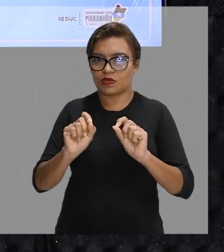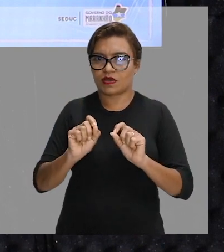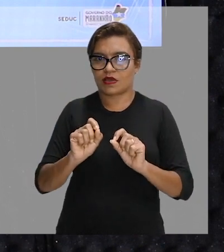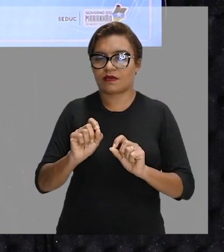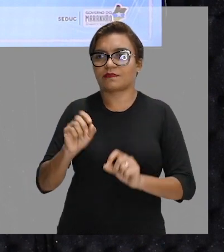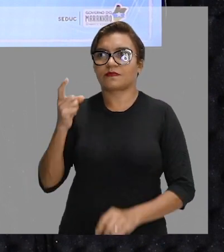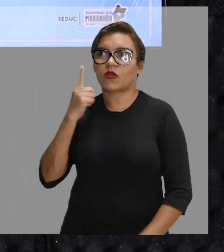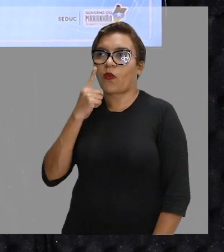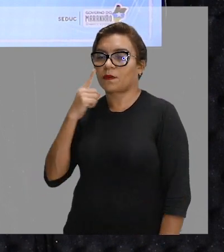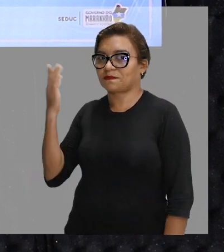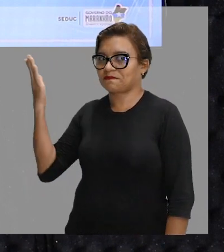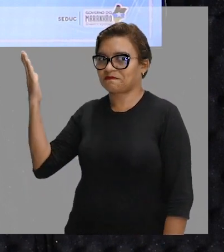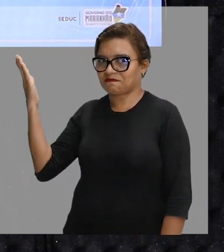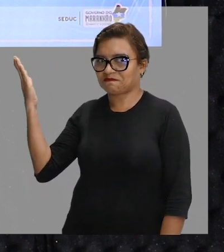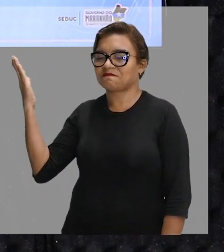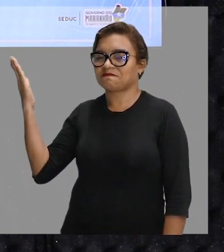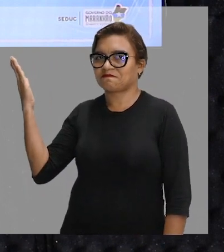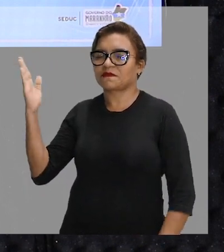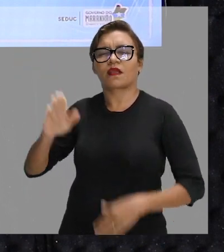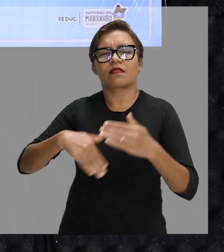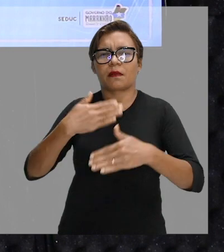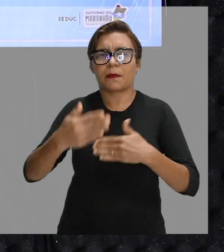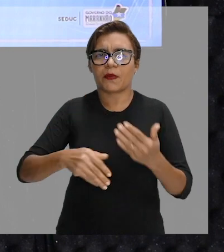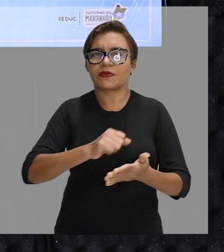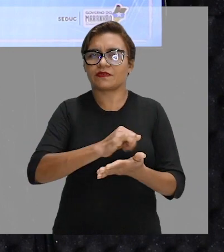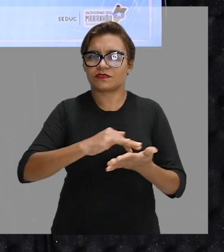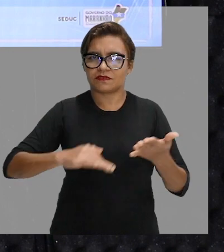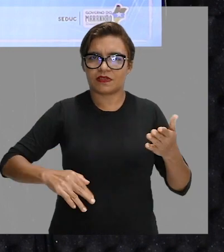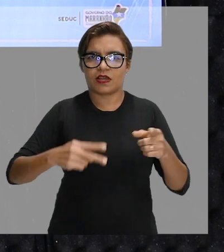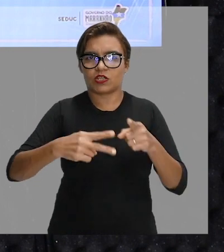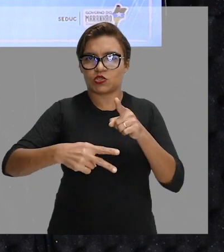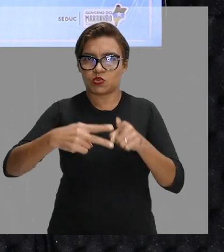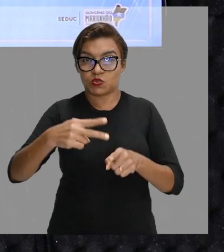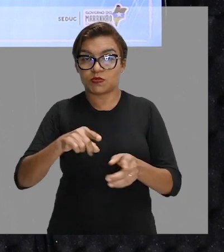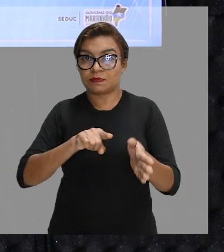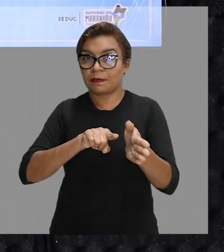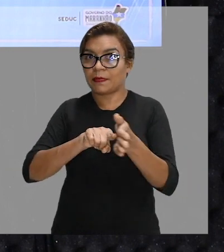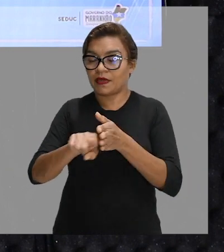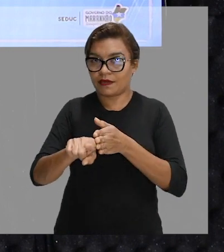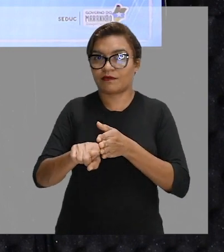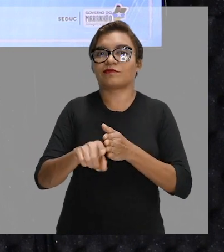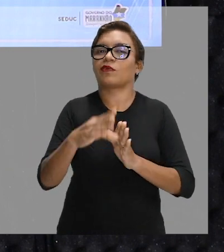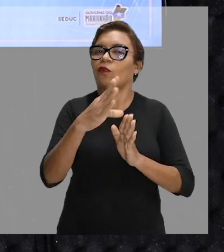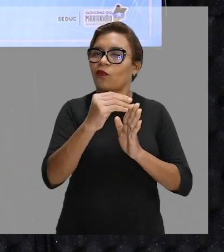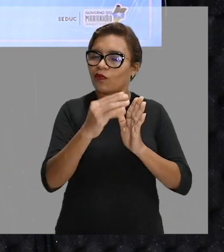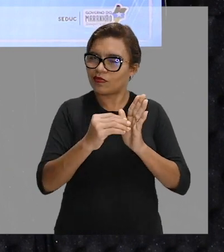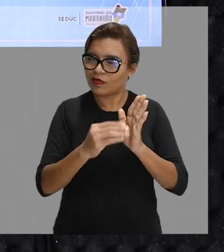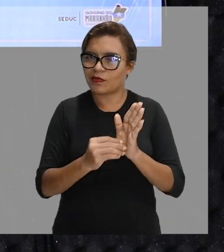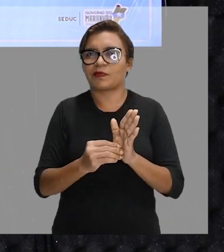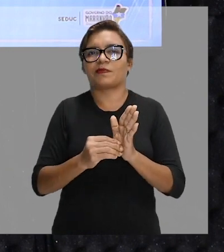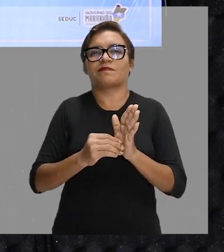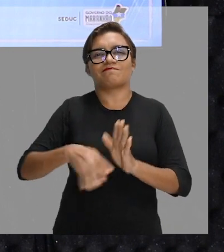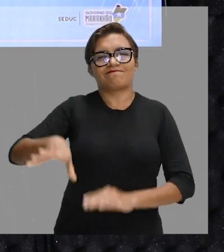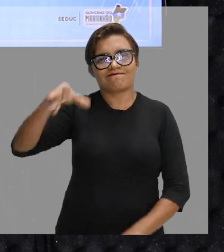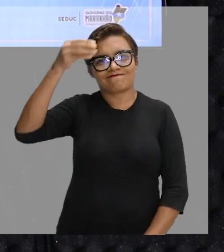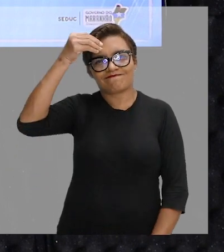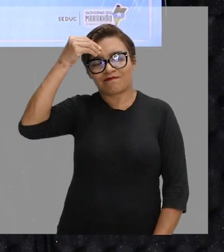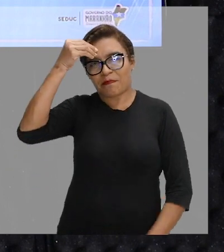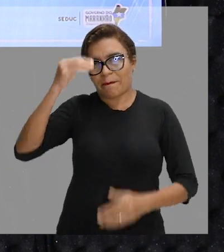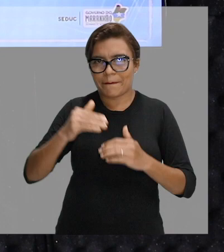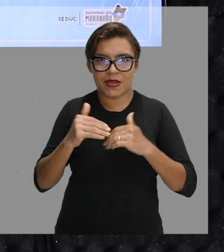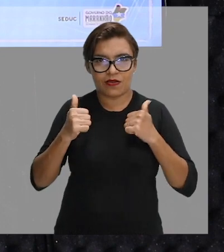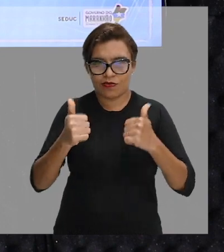finalizar com algumas questões para a gente poder ter assim, o conteúdo bem legal na nossa mente. Vamos lá,